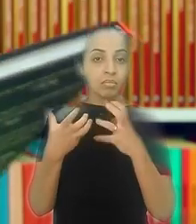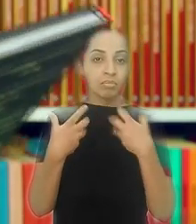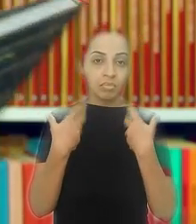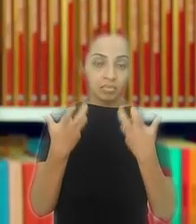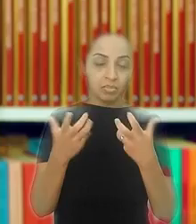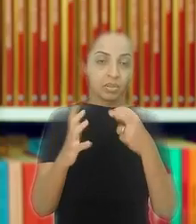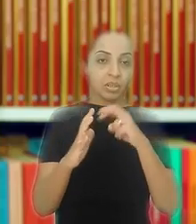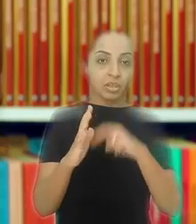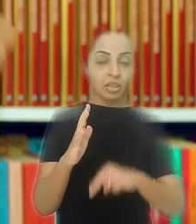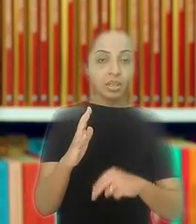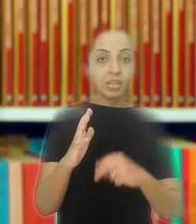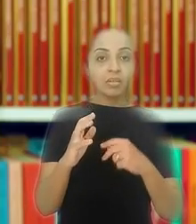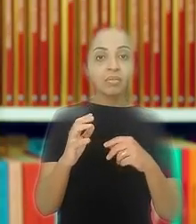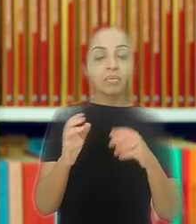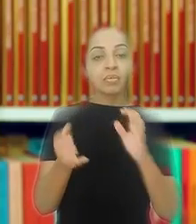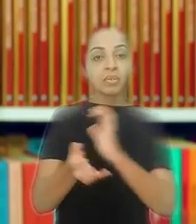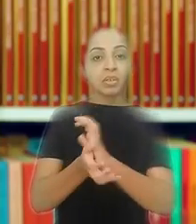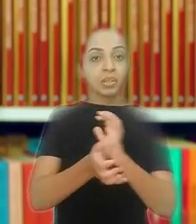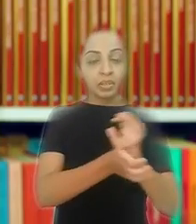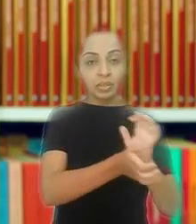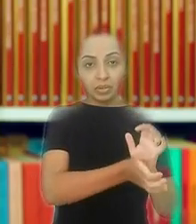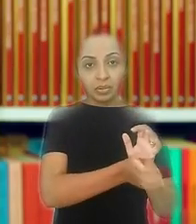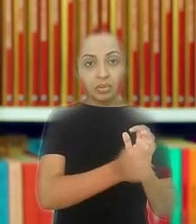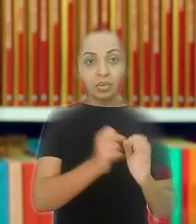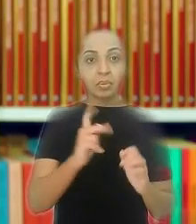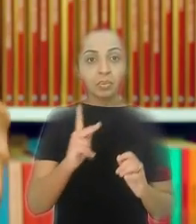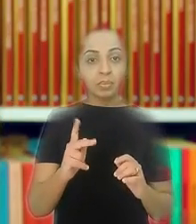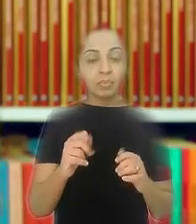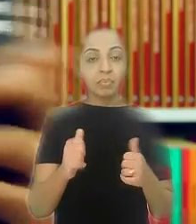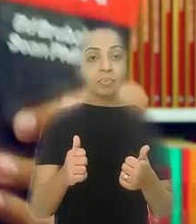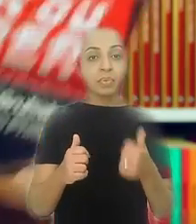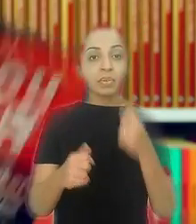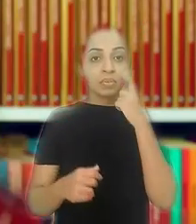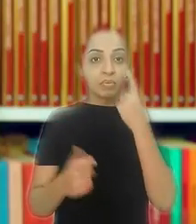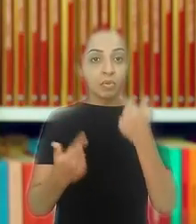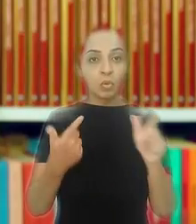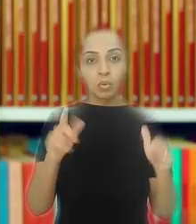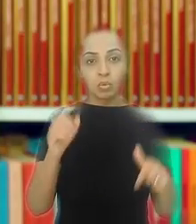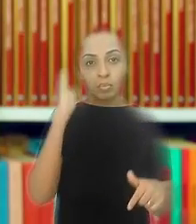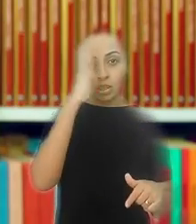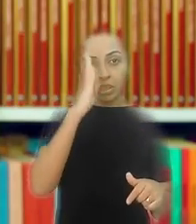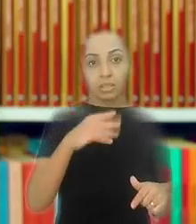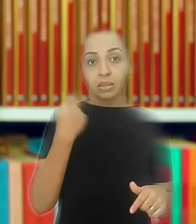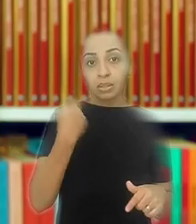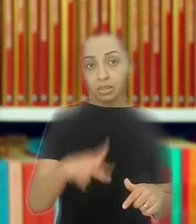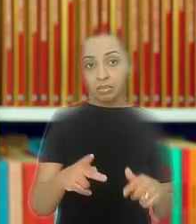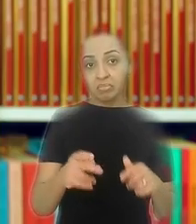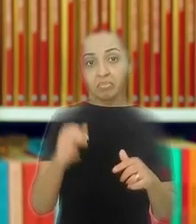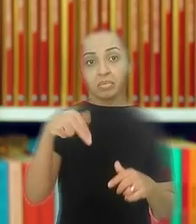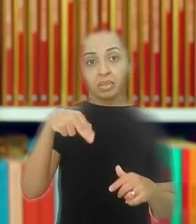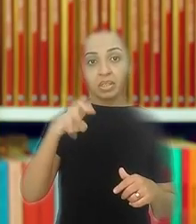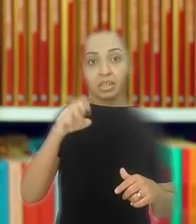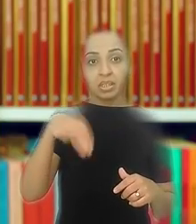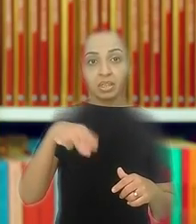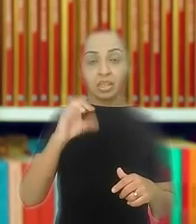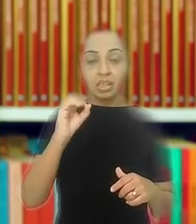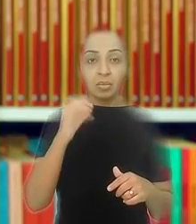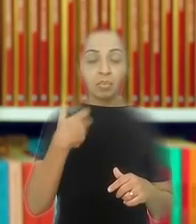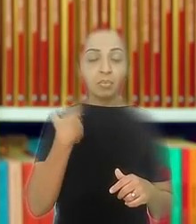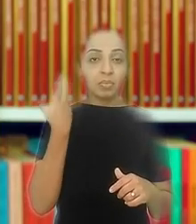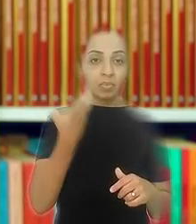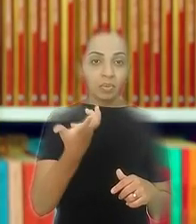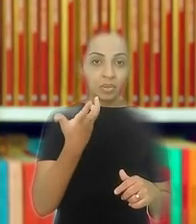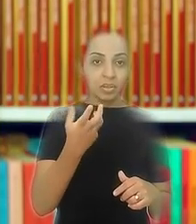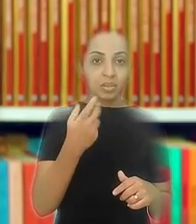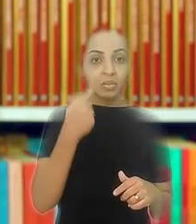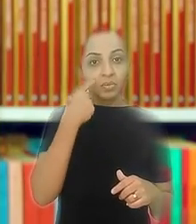bem pelo EAD Bull Jean Philips nesse volume aqui ele tem vários outros aqui no Brasil saíram pela mina e a gente